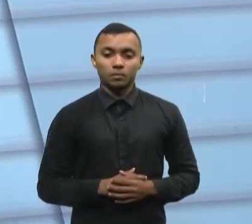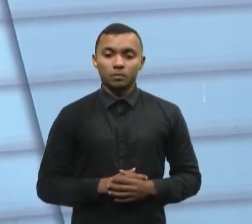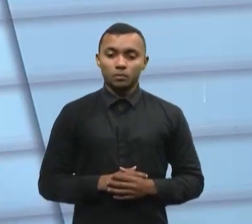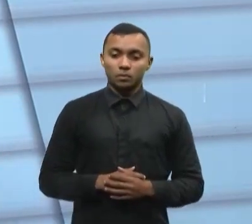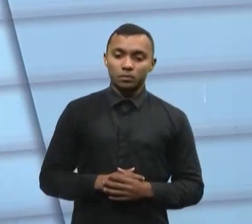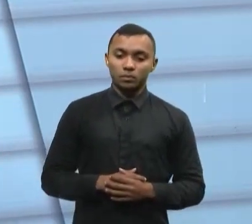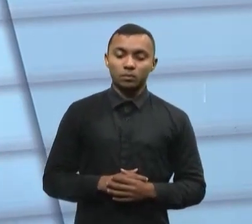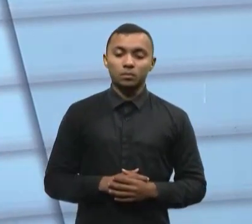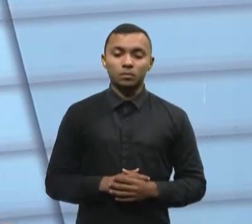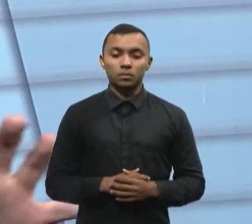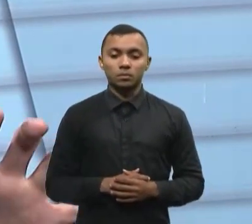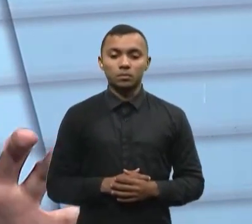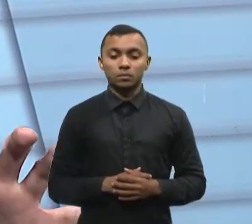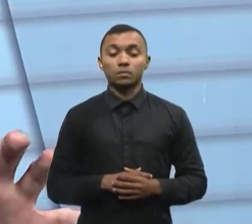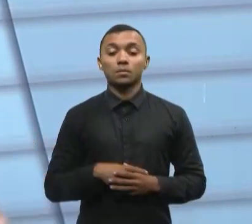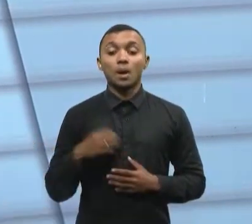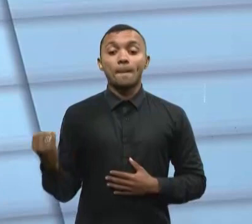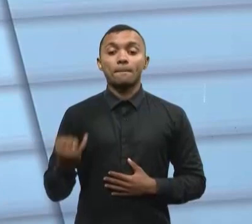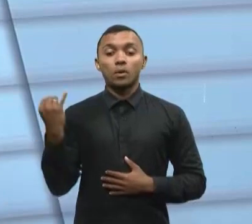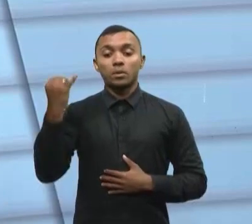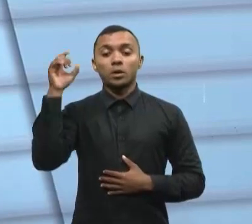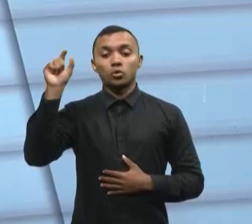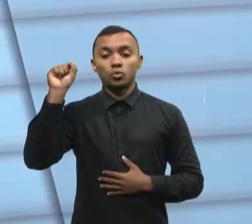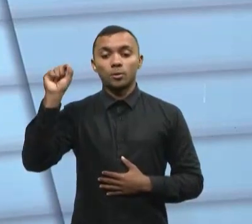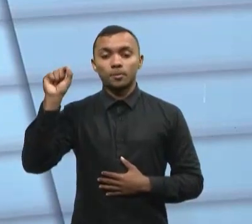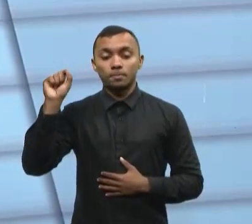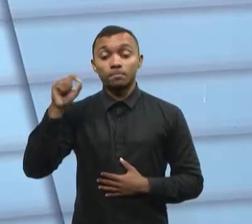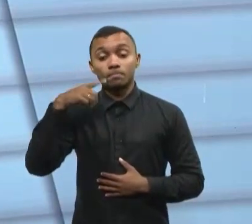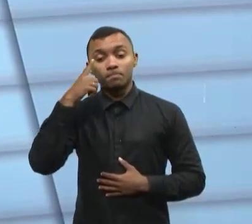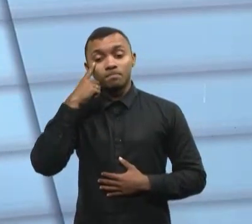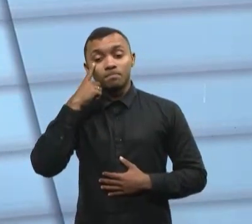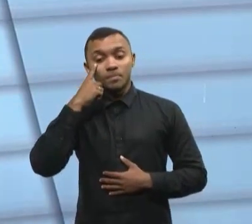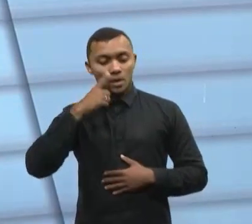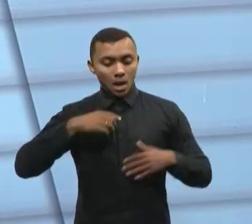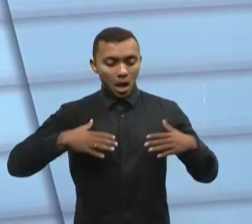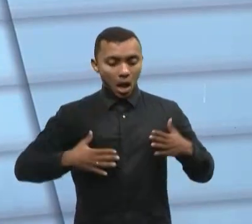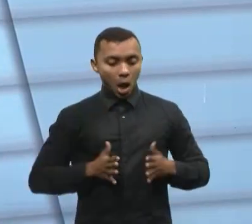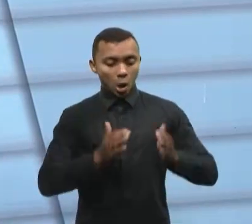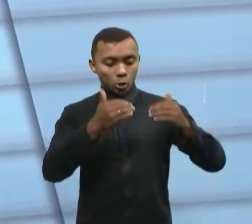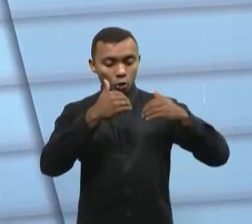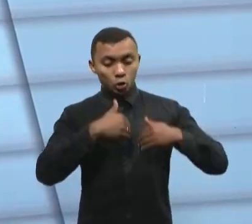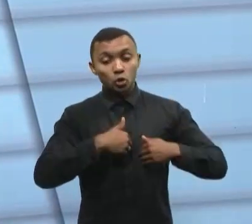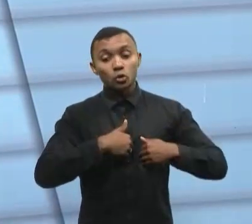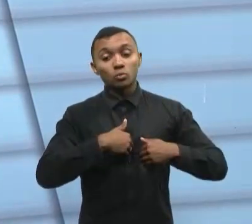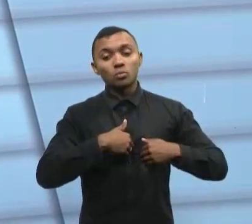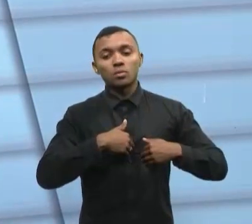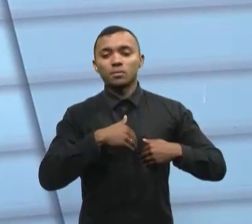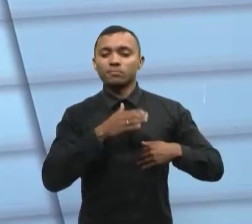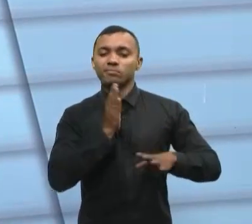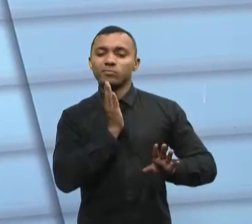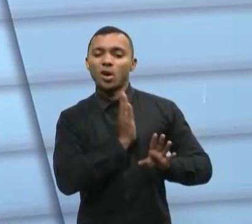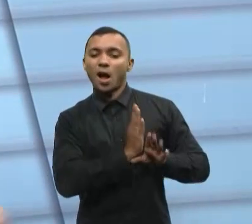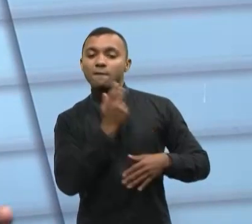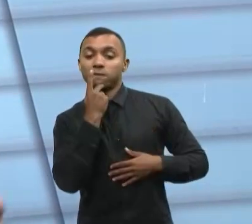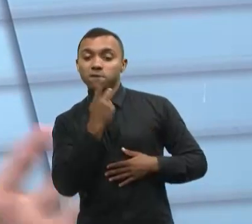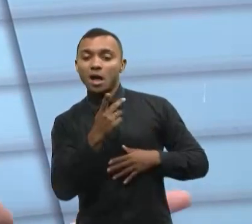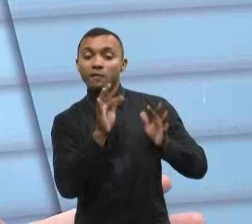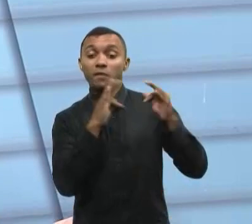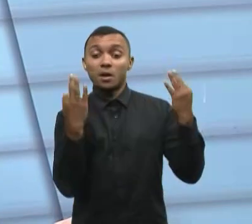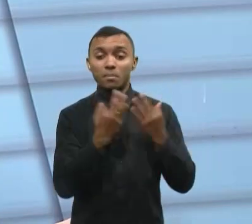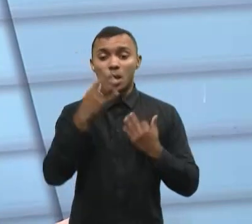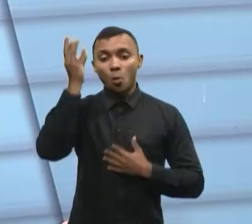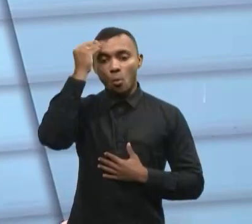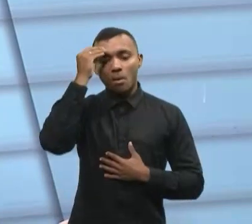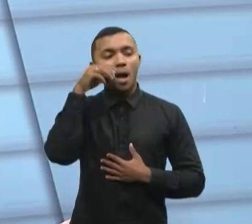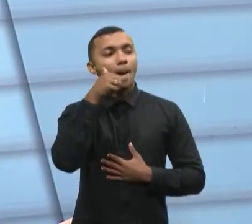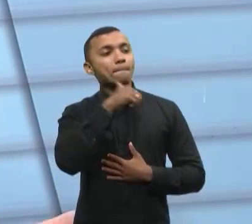historicamente chegaram a cunhar que uma das causas do autismo era a frieza por parte dos pais. Então, eles chamavam de mãe